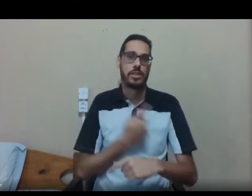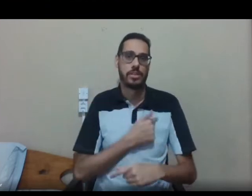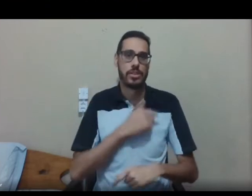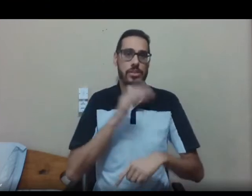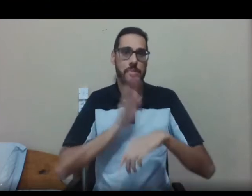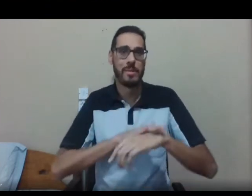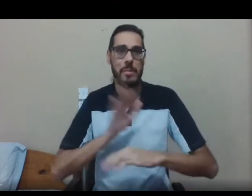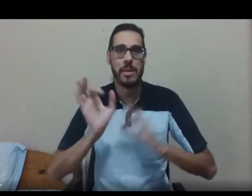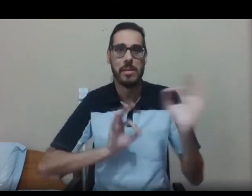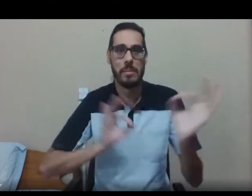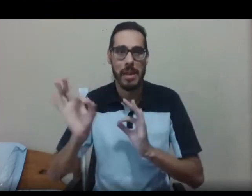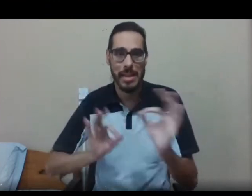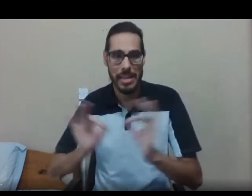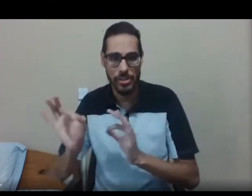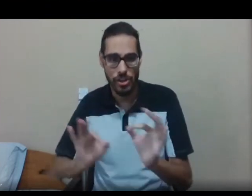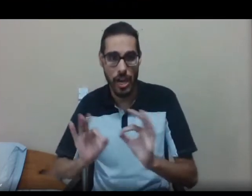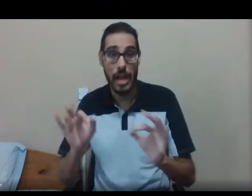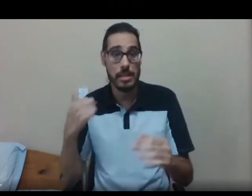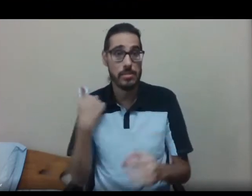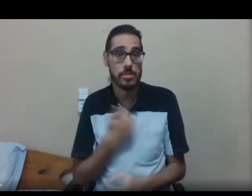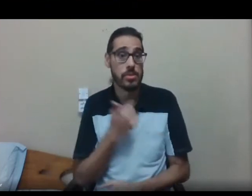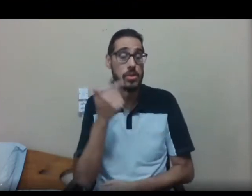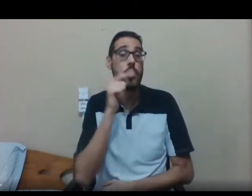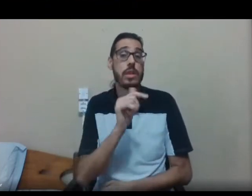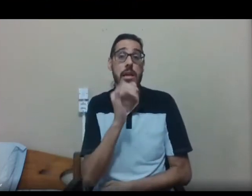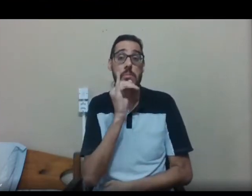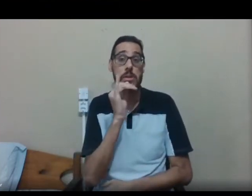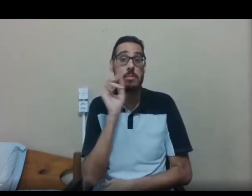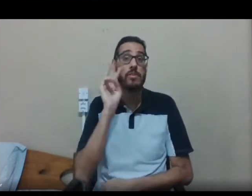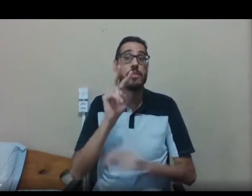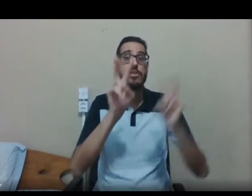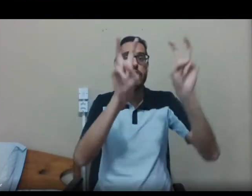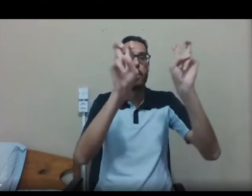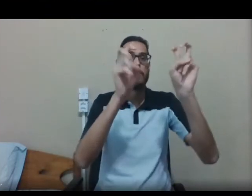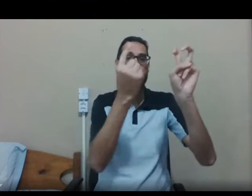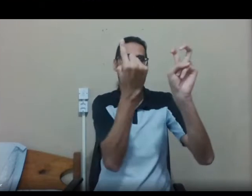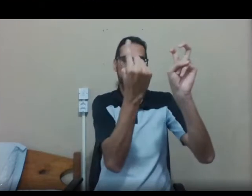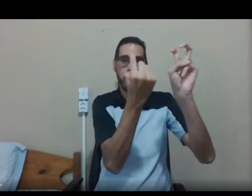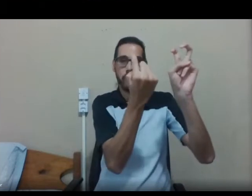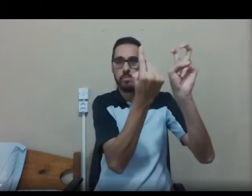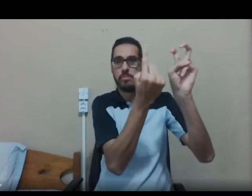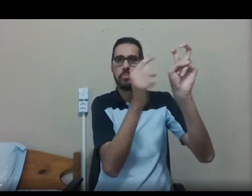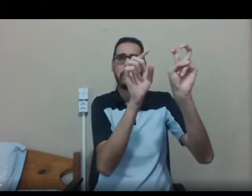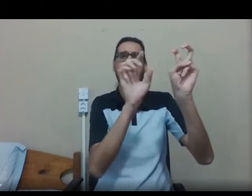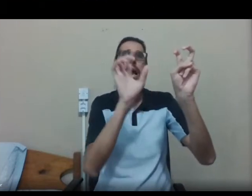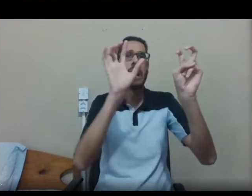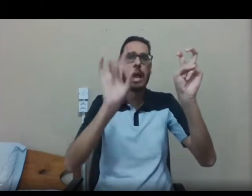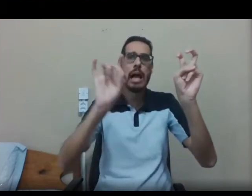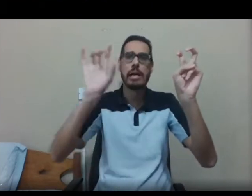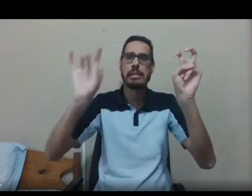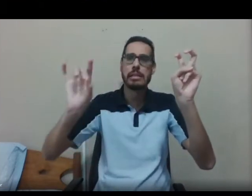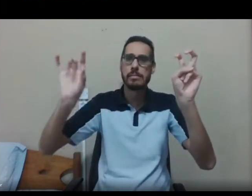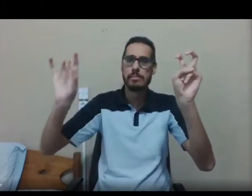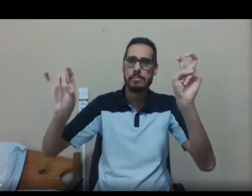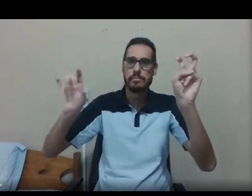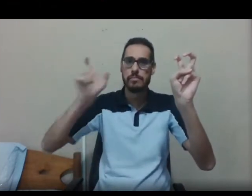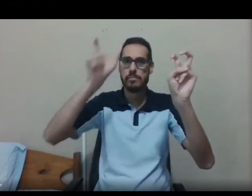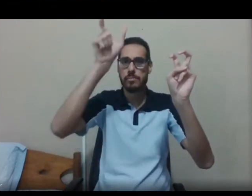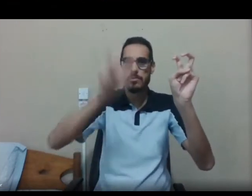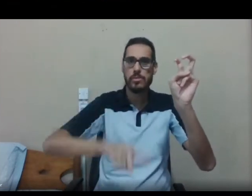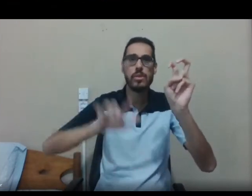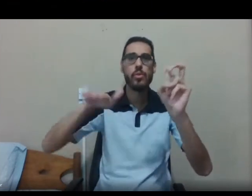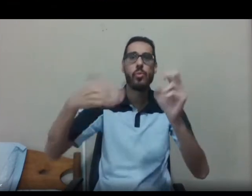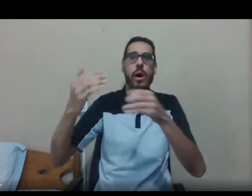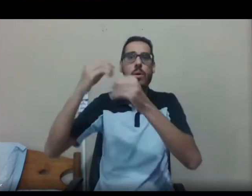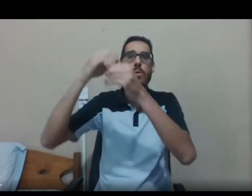o objetivo de aprendizagem, né? O que se espera que o estudante desenvolva ao se apropriar daquele